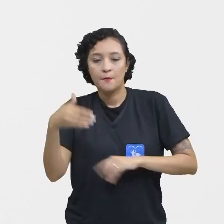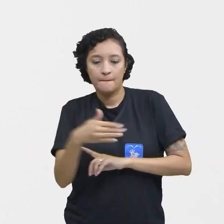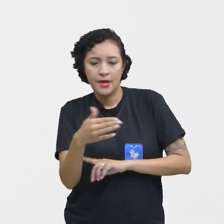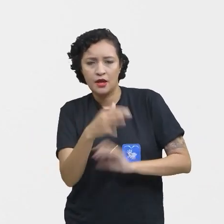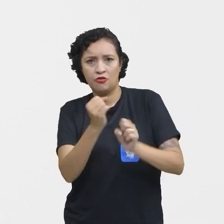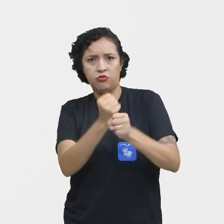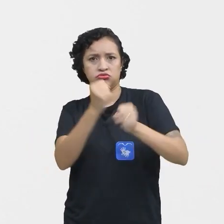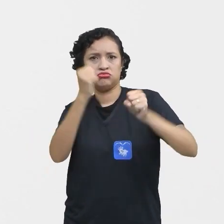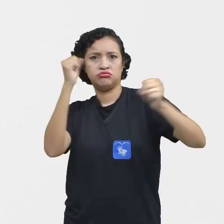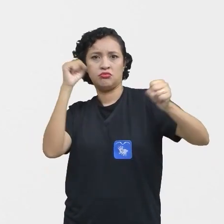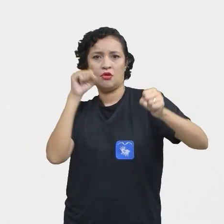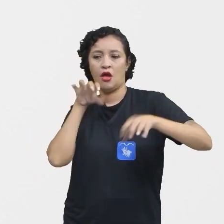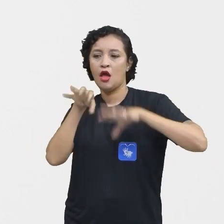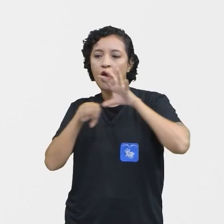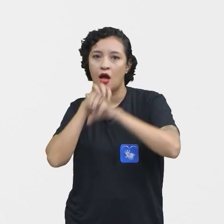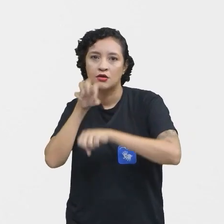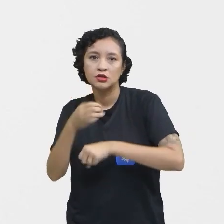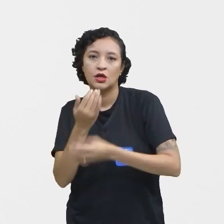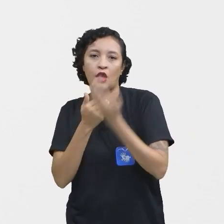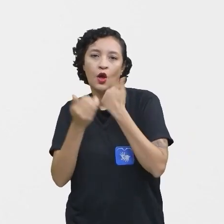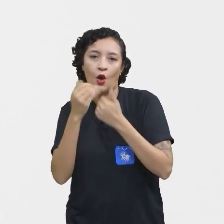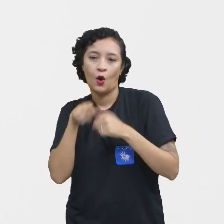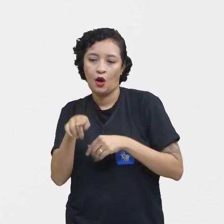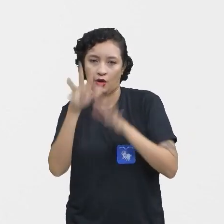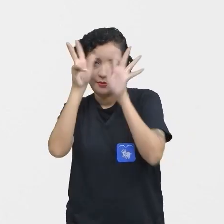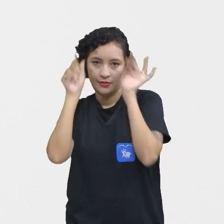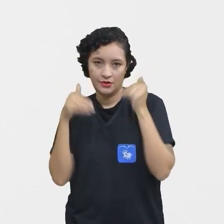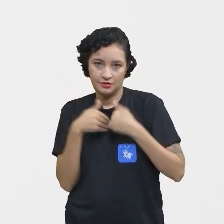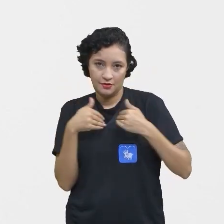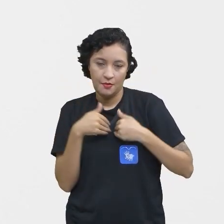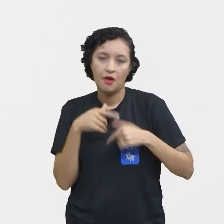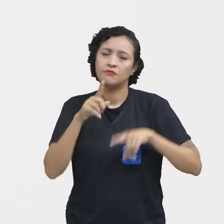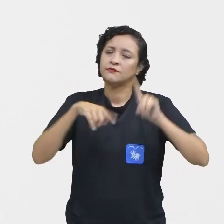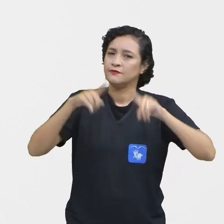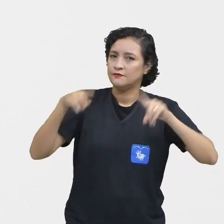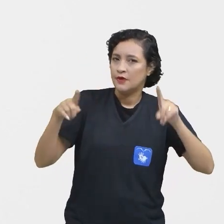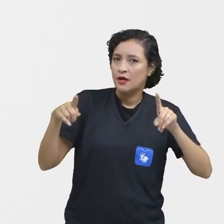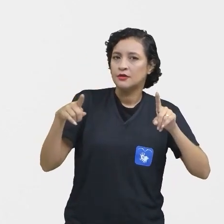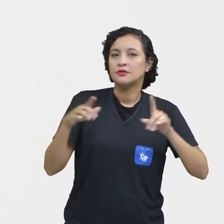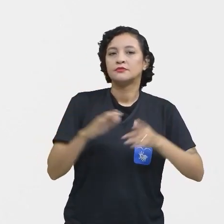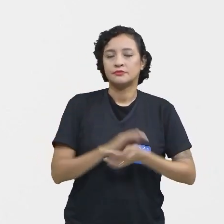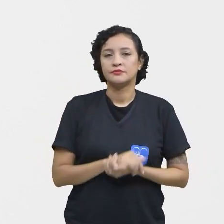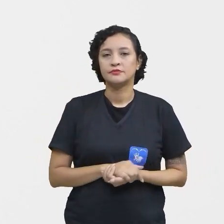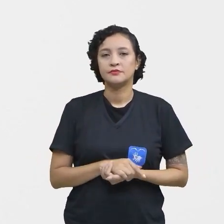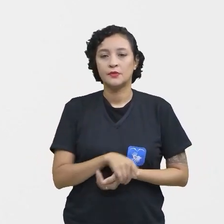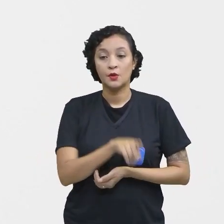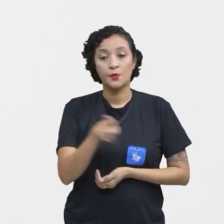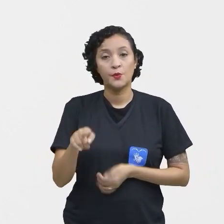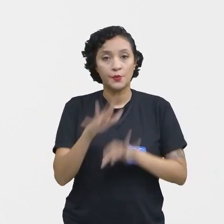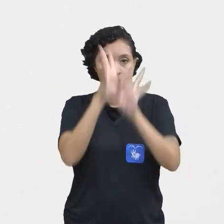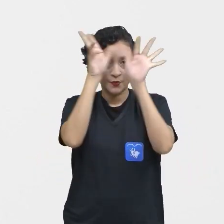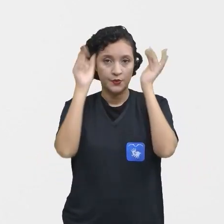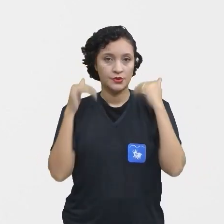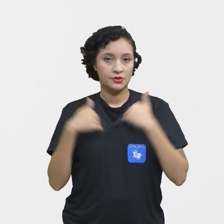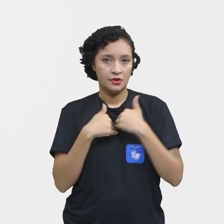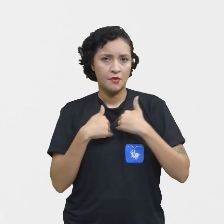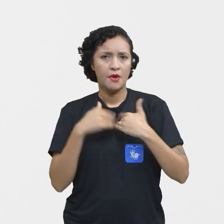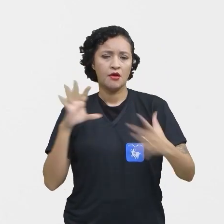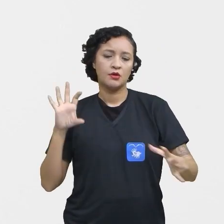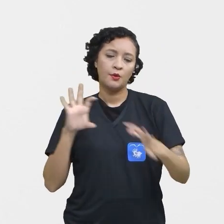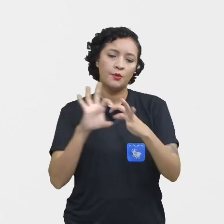sempre relacionada com outro animal. Então, os animais eles estão sempre, de alguma forma, conectados com a natureza e com os